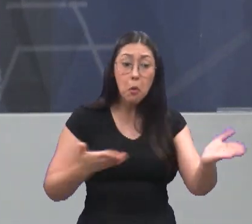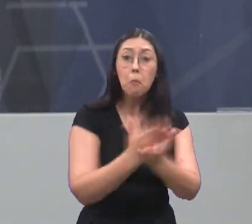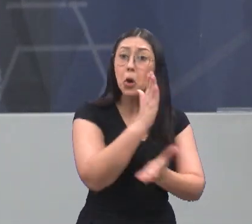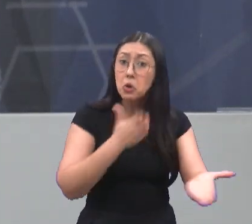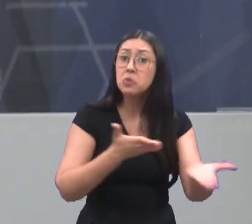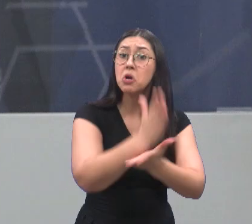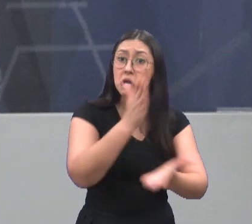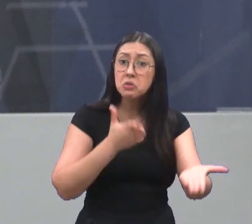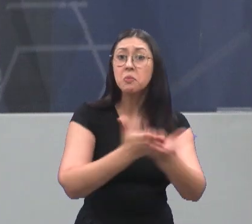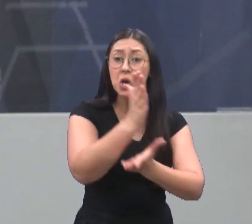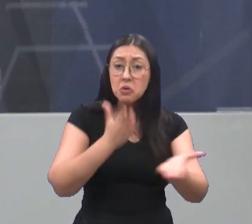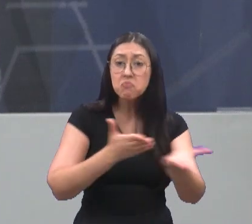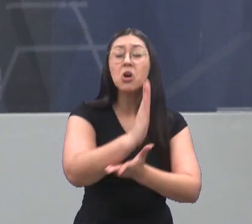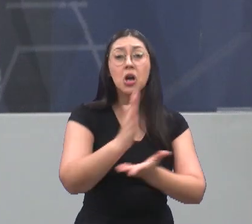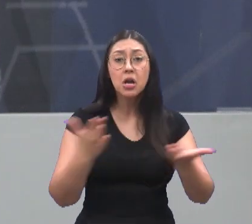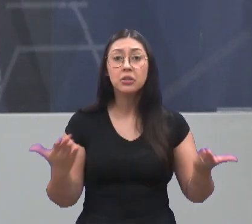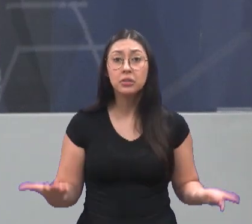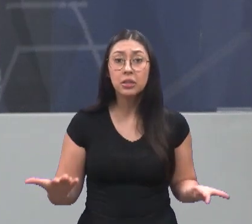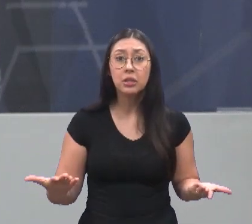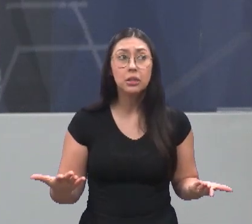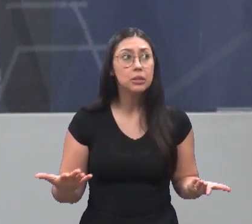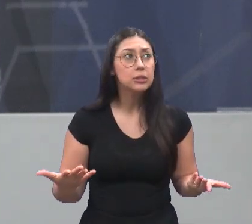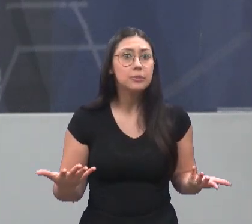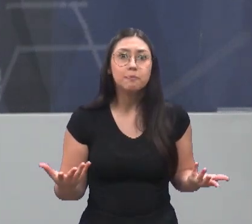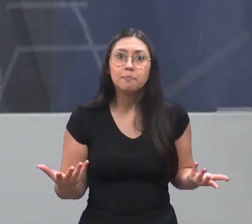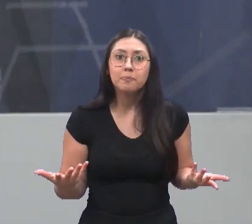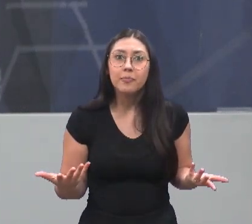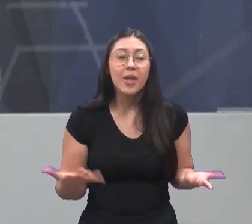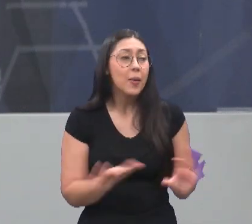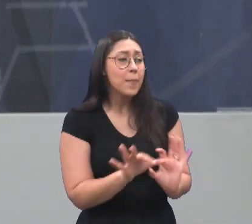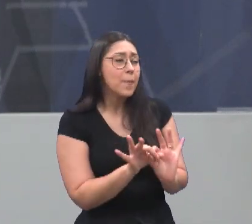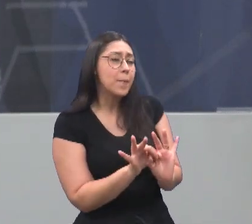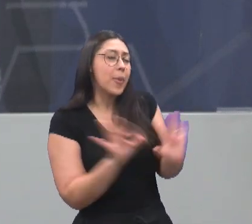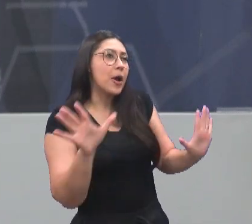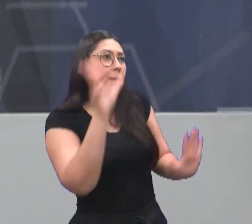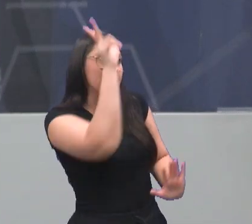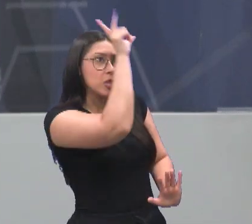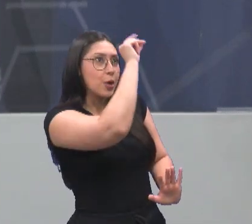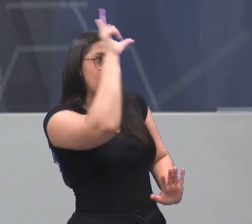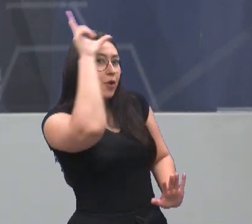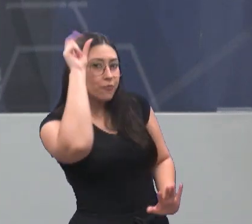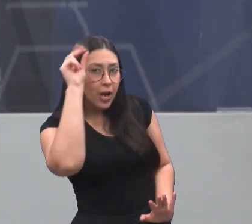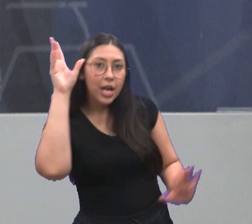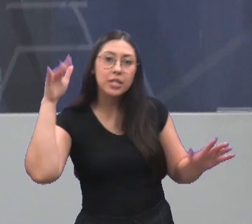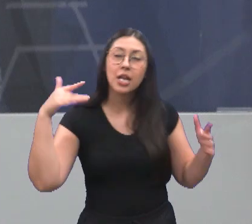apresentando e aprovando projetos que são autorizativos ao prefeito, que fazem...